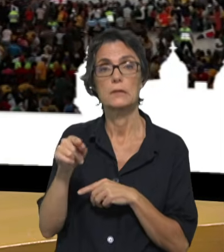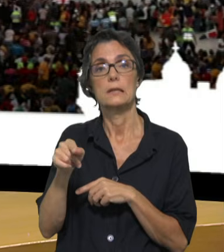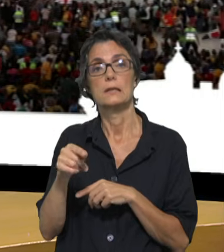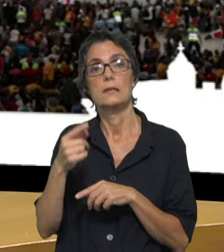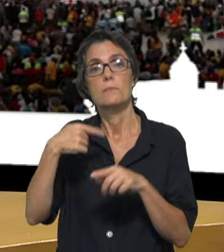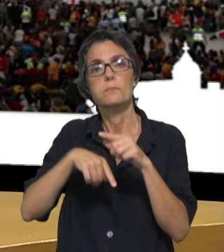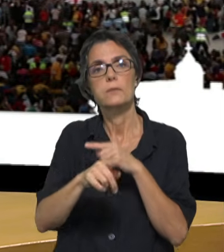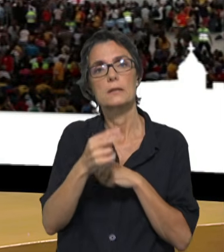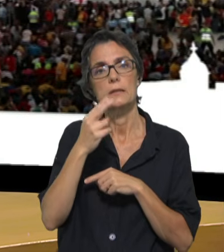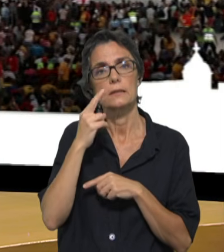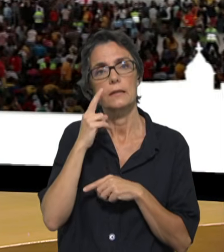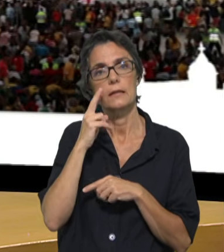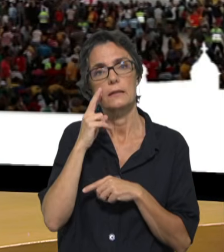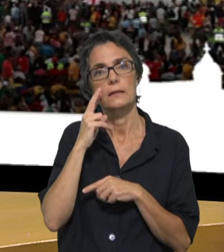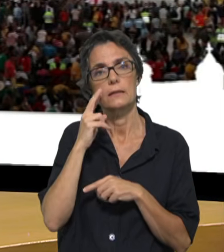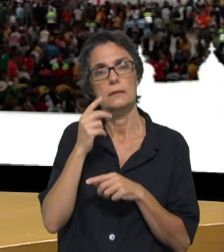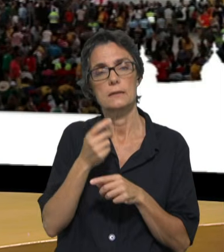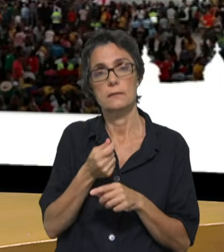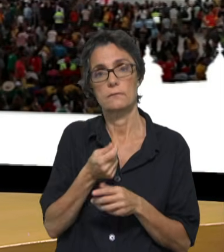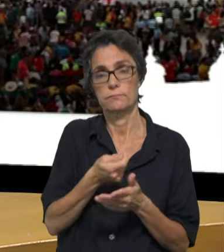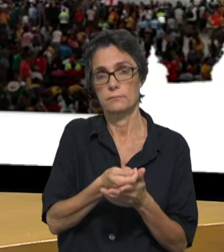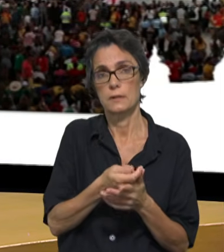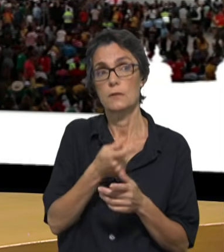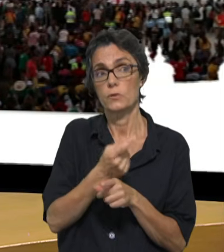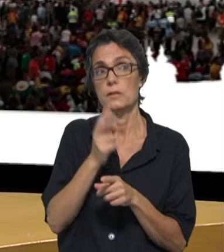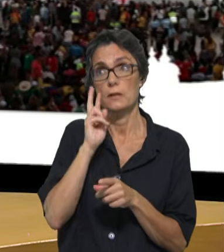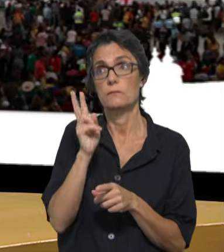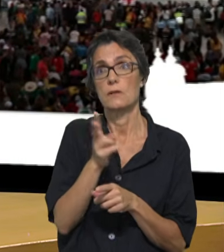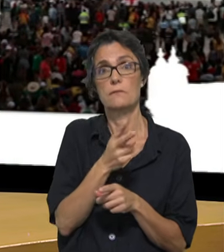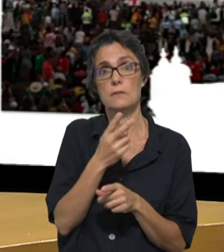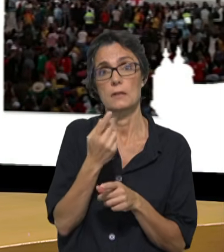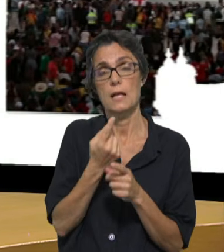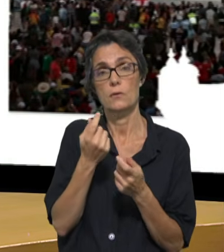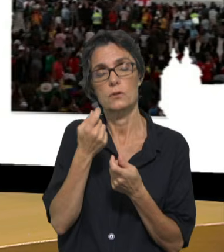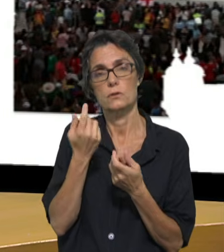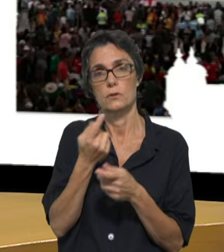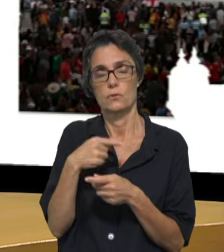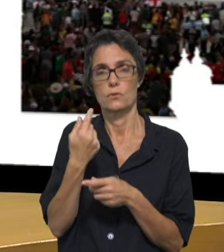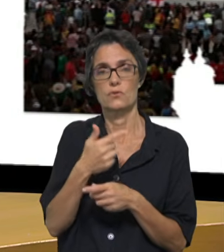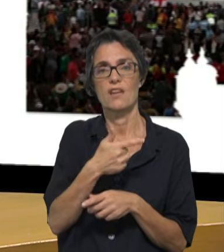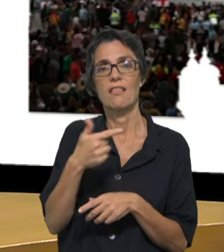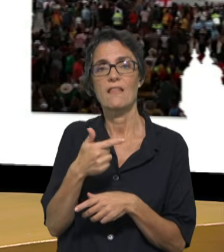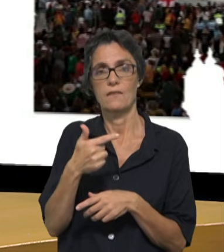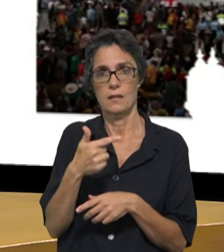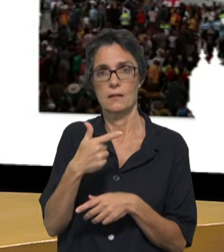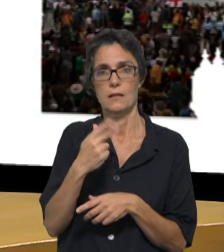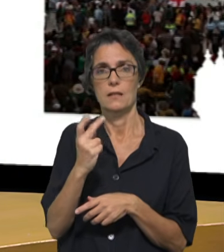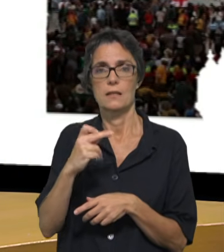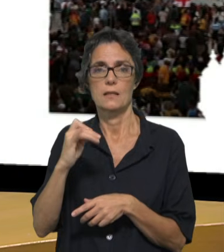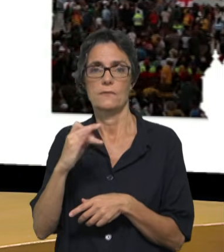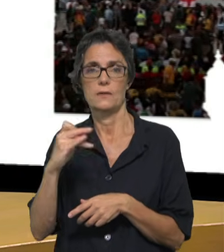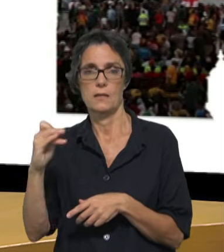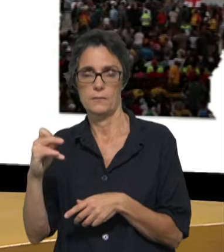comparticipação porque estão a ver um produto turístico. Não tenho problemas nenhum com isso. Mas Isso é em Tavira, na zona de Tavira. E como